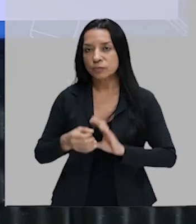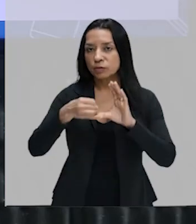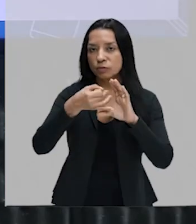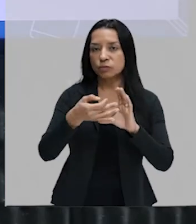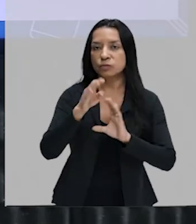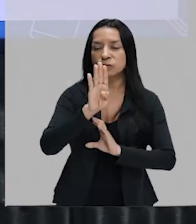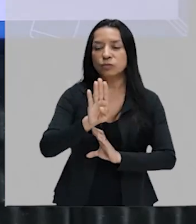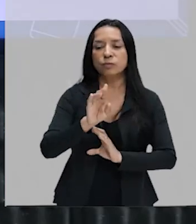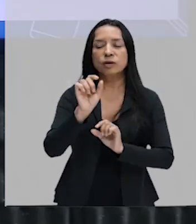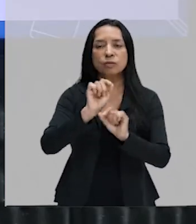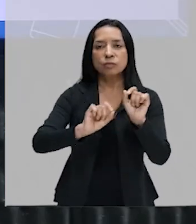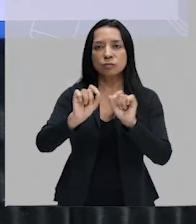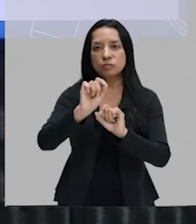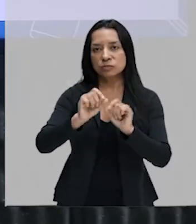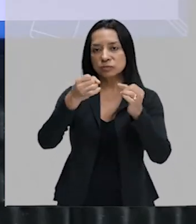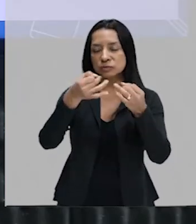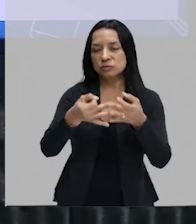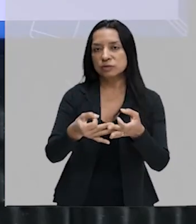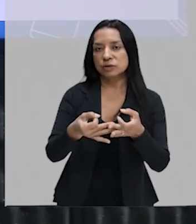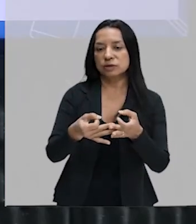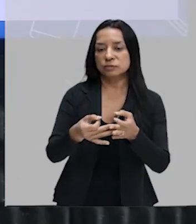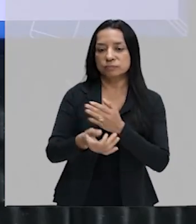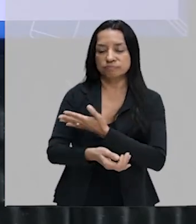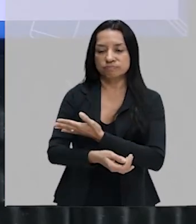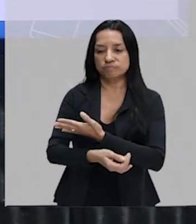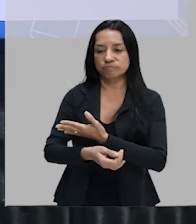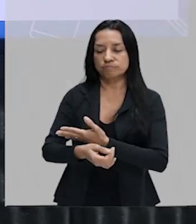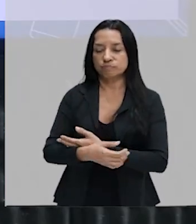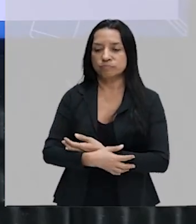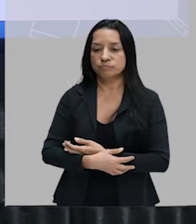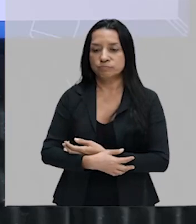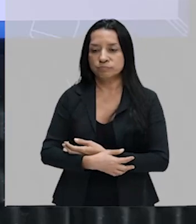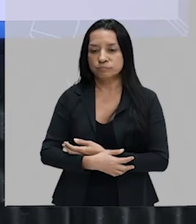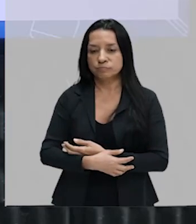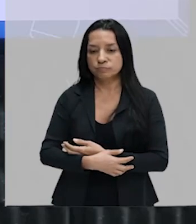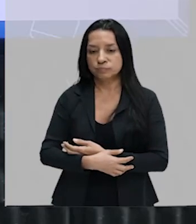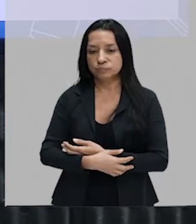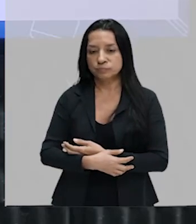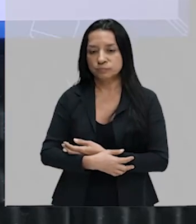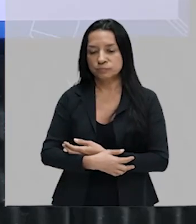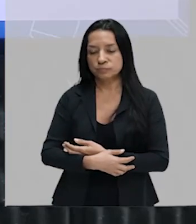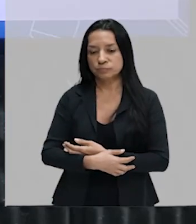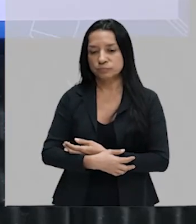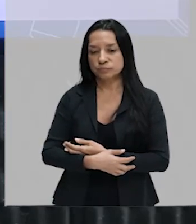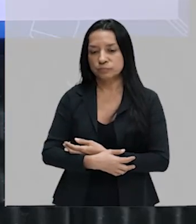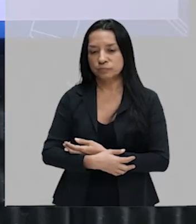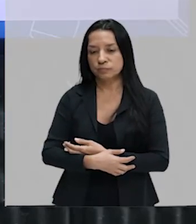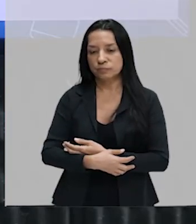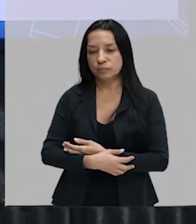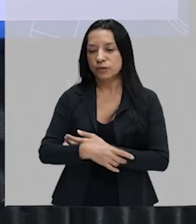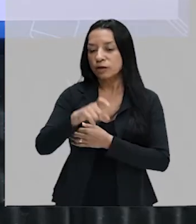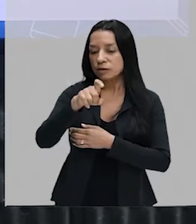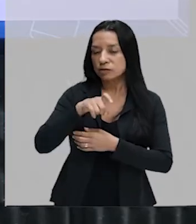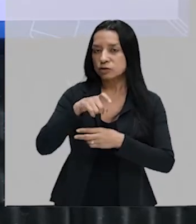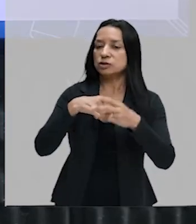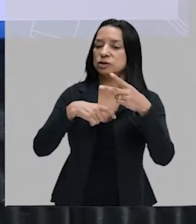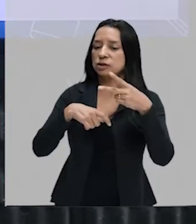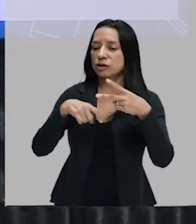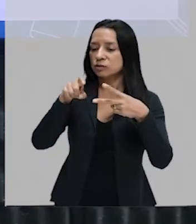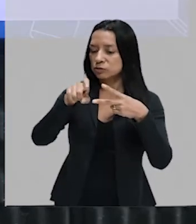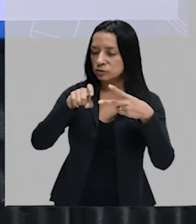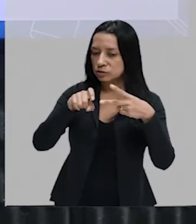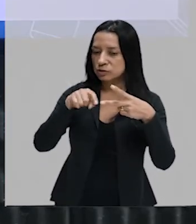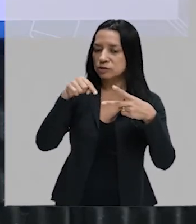olha só o que está sendo dito. Formado pelos números x, tal que x é menor do que 1. Então, veja, é